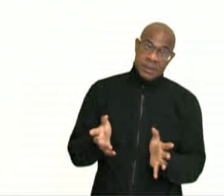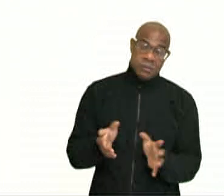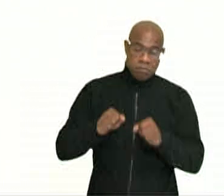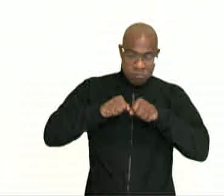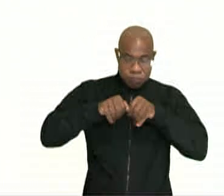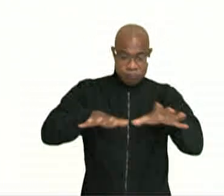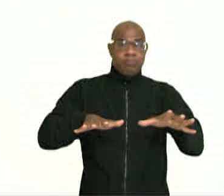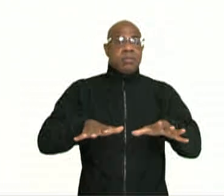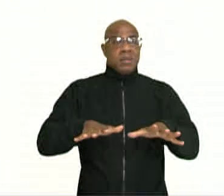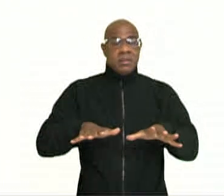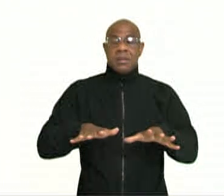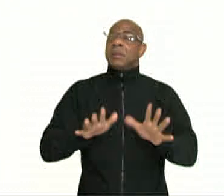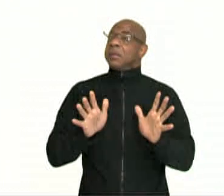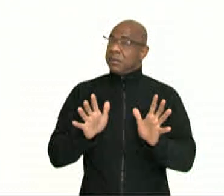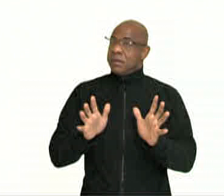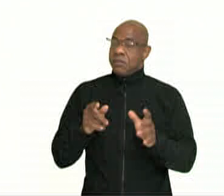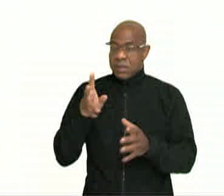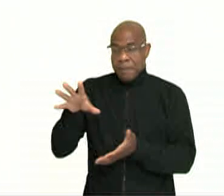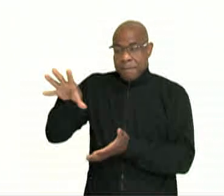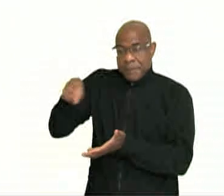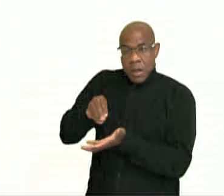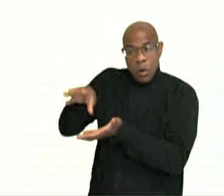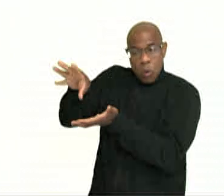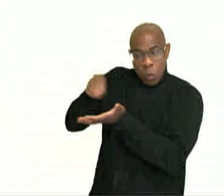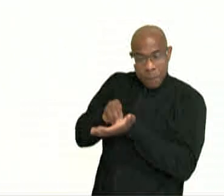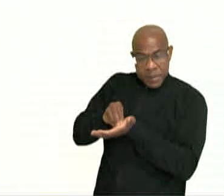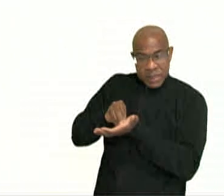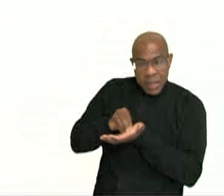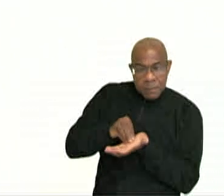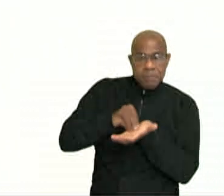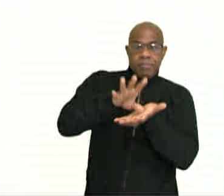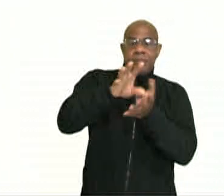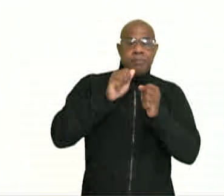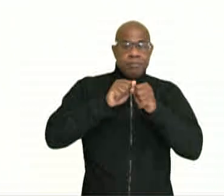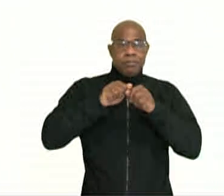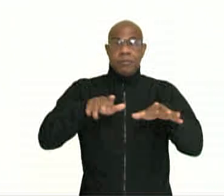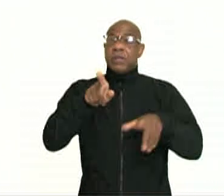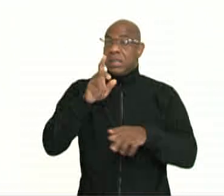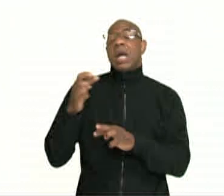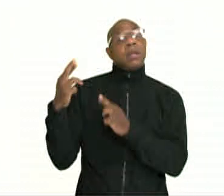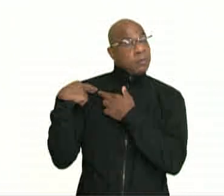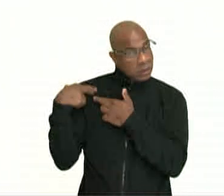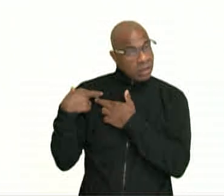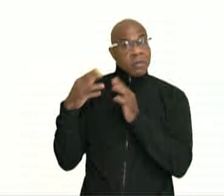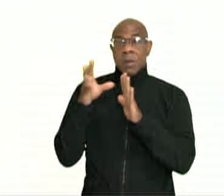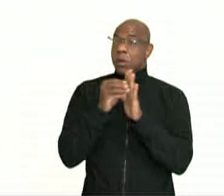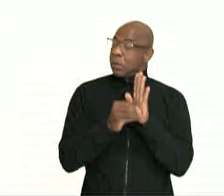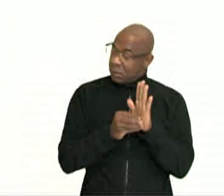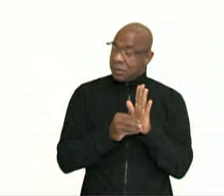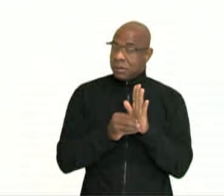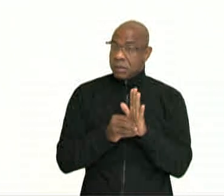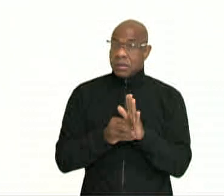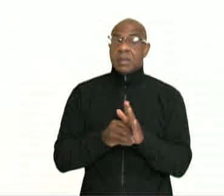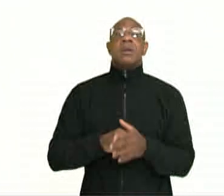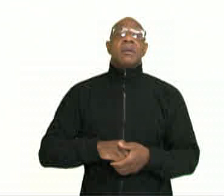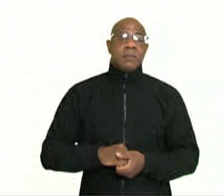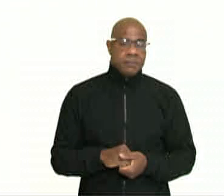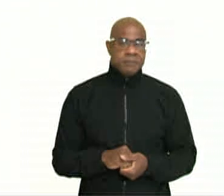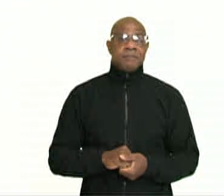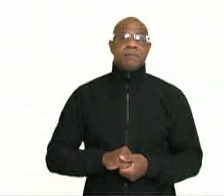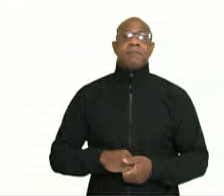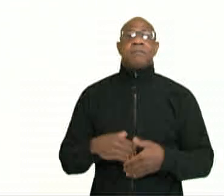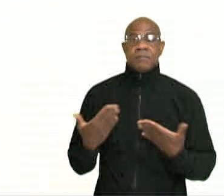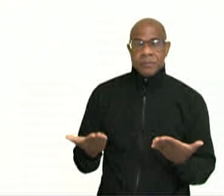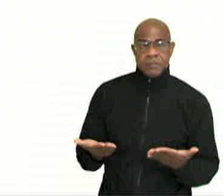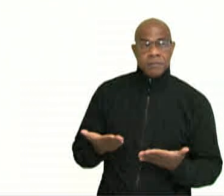você posta alguma coisa, você é responsável por aquele conteúdo, né? E vai responder, sim, sobre o